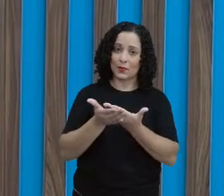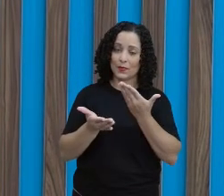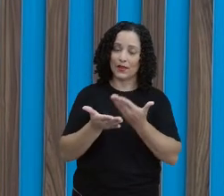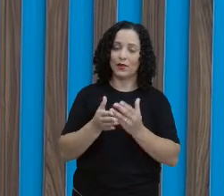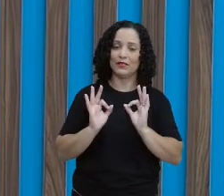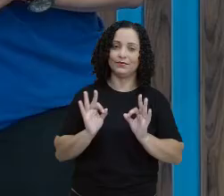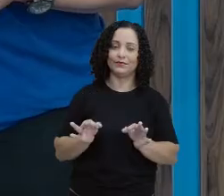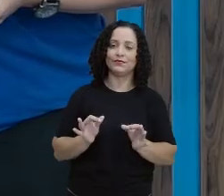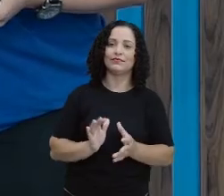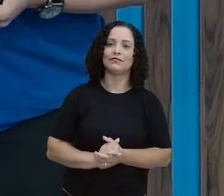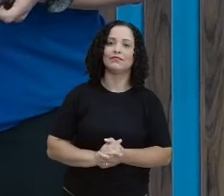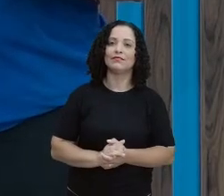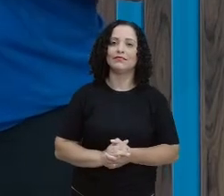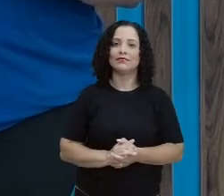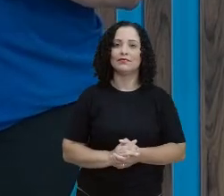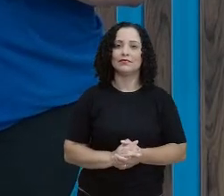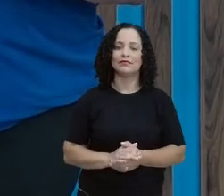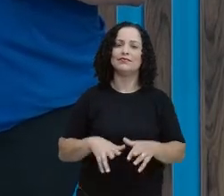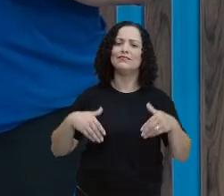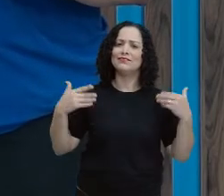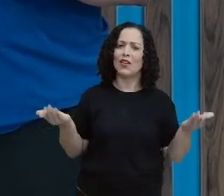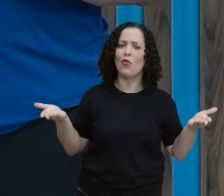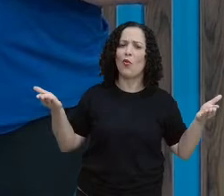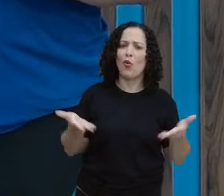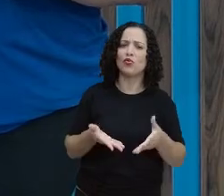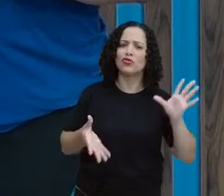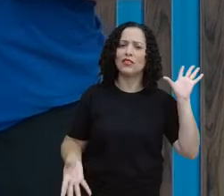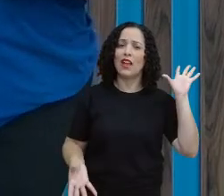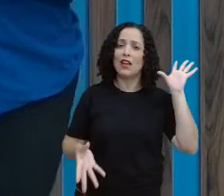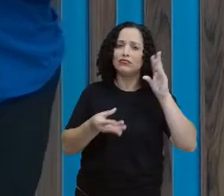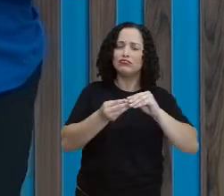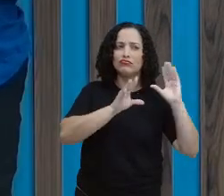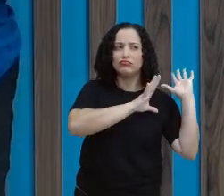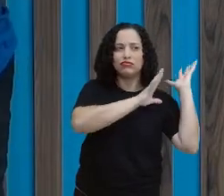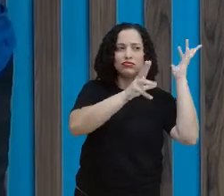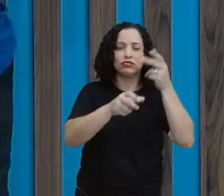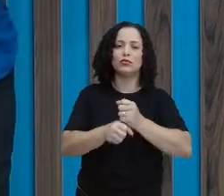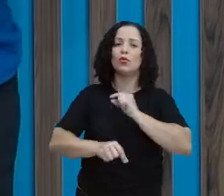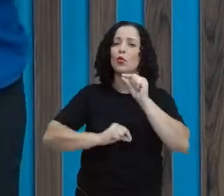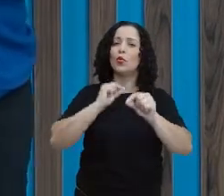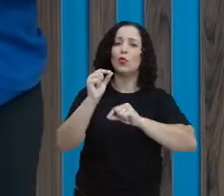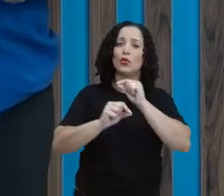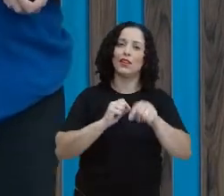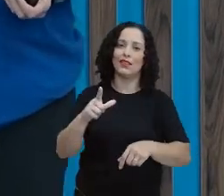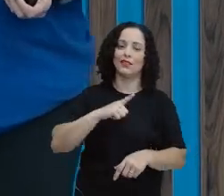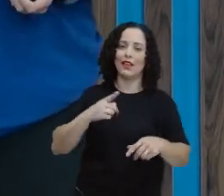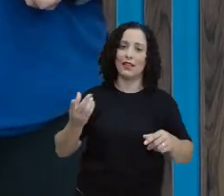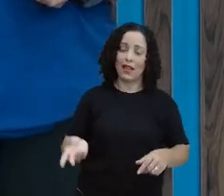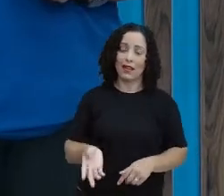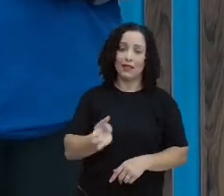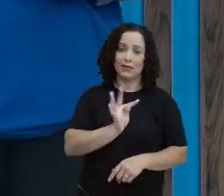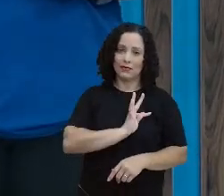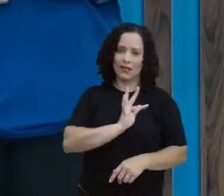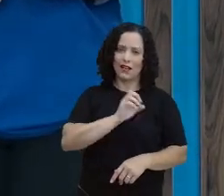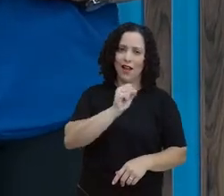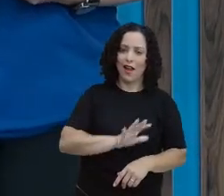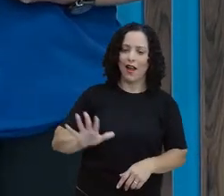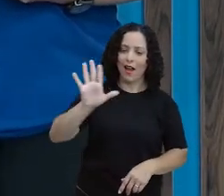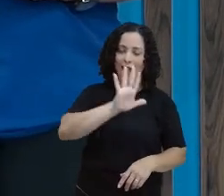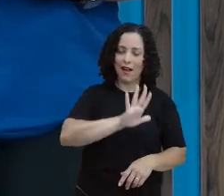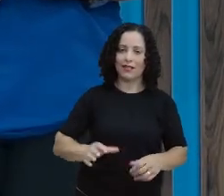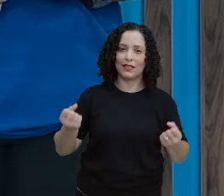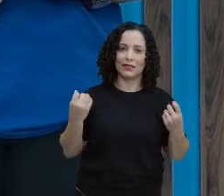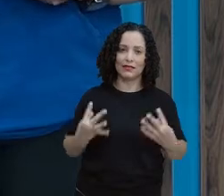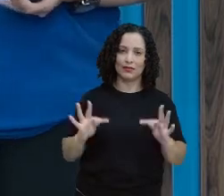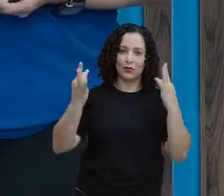tá certo? Então, ó, o que é que a gente viu hoje nessa aula? Falamos sobre biotecnologia, engenharia genética, né? A